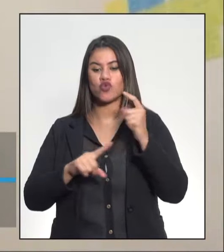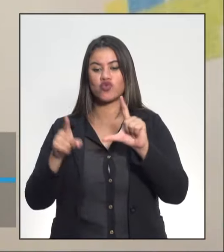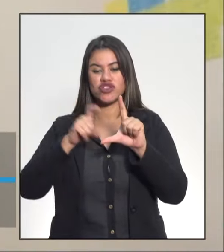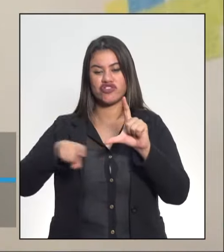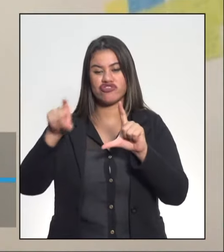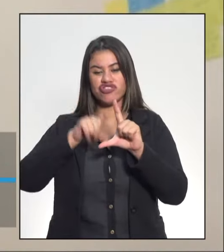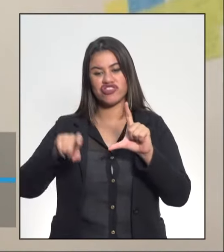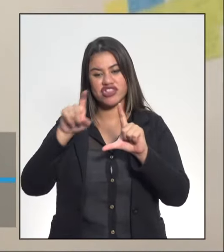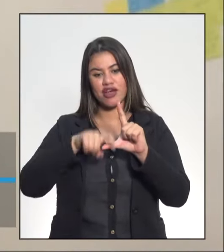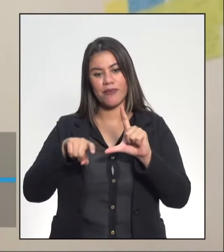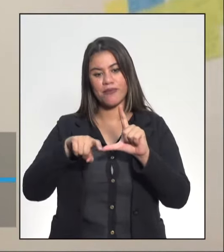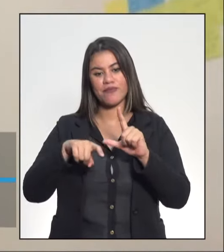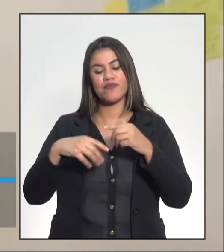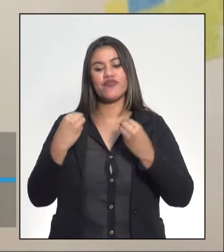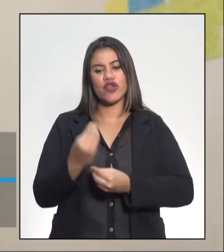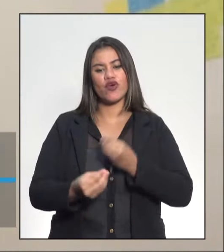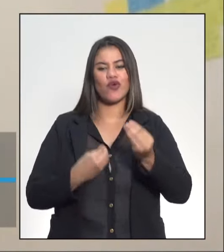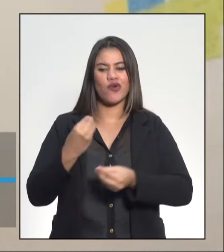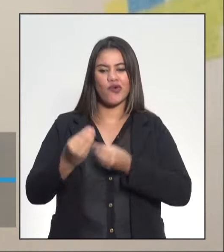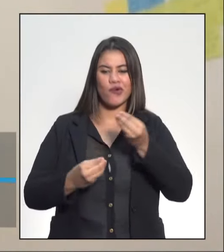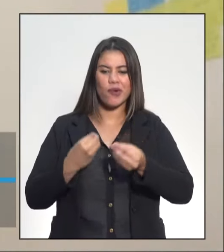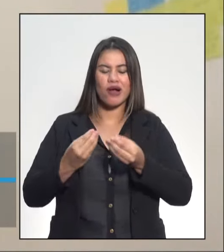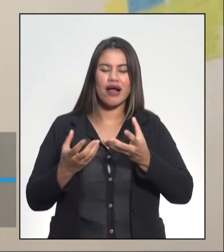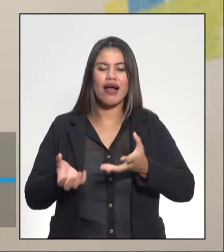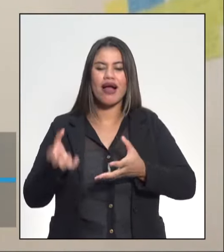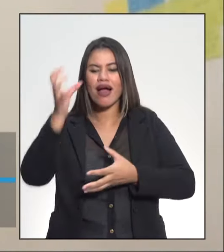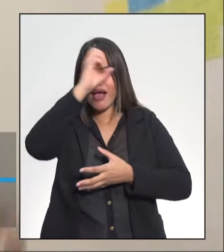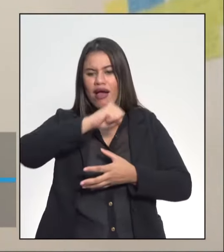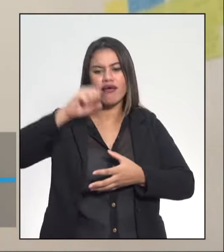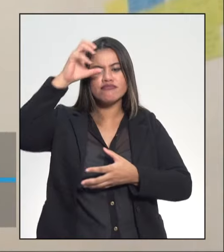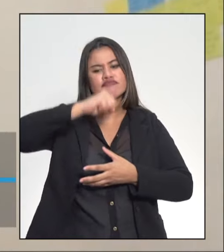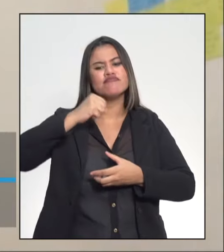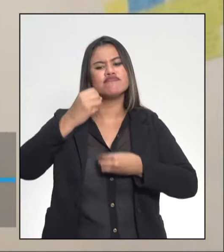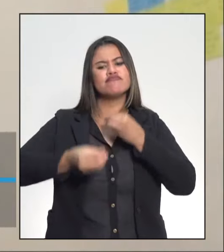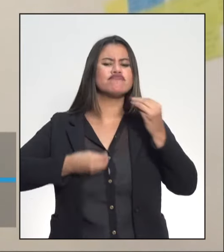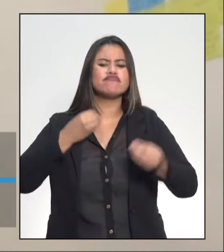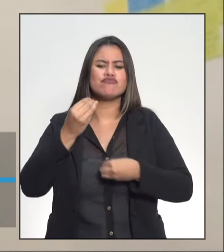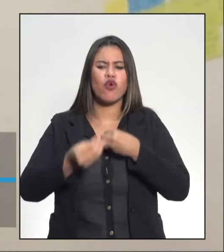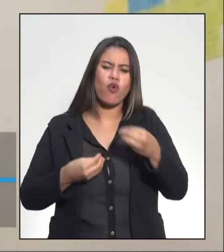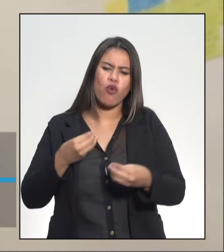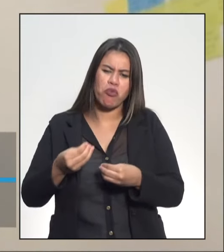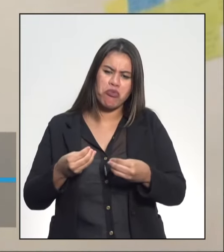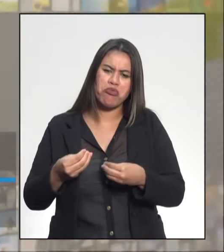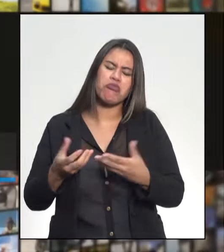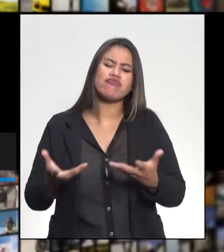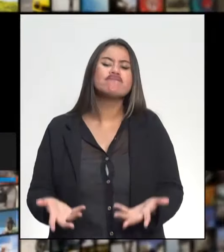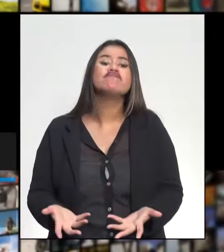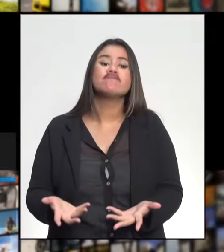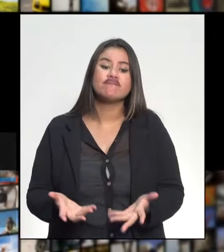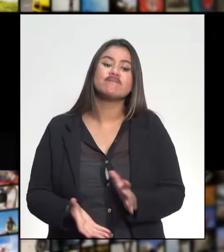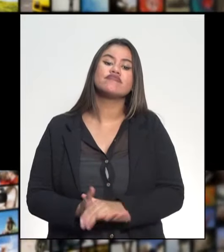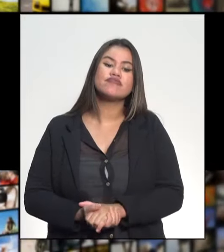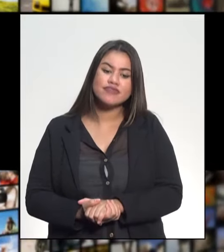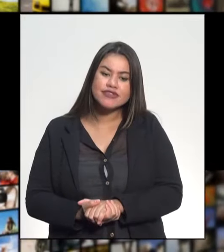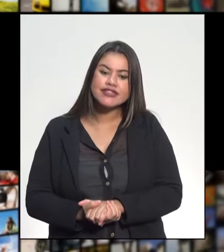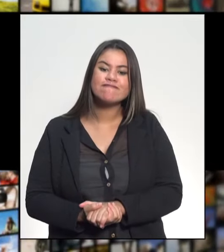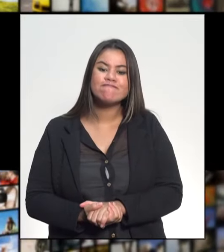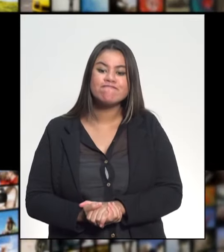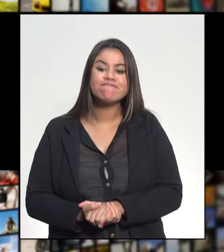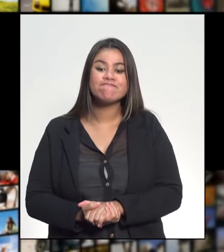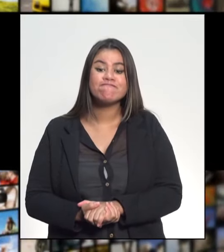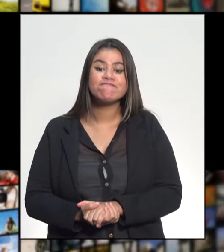de hoje, que é como nos informamos. Como nos informamos na nossa vida? Como será que é? Como será que você se